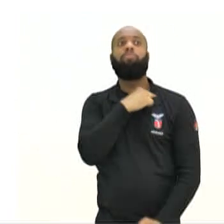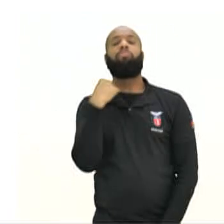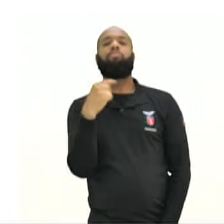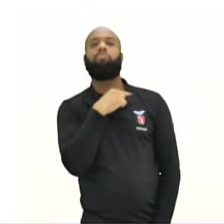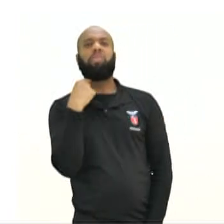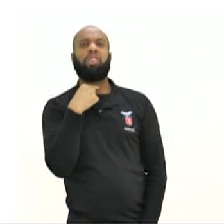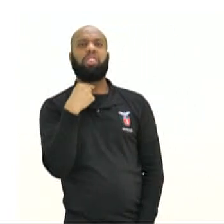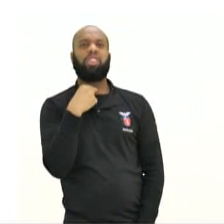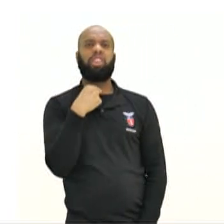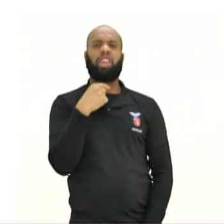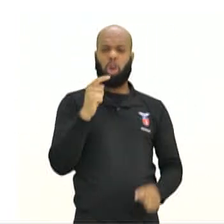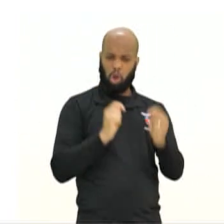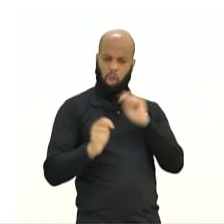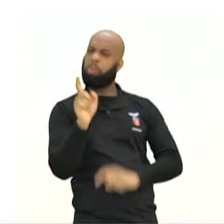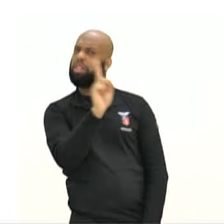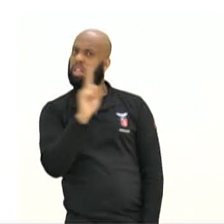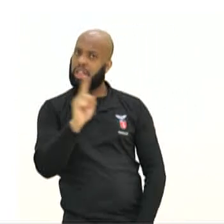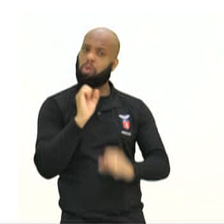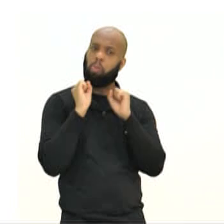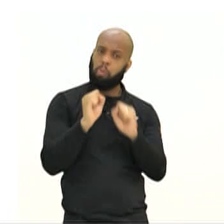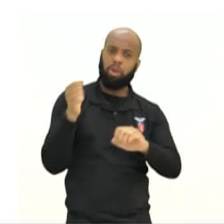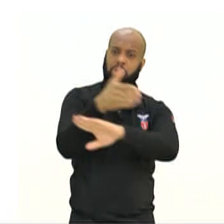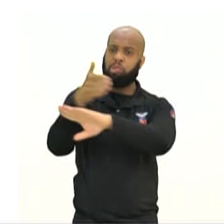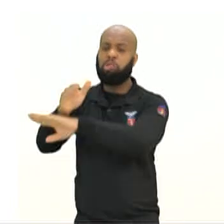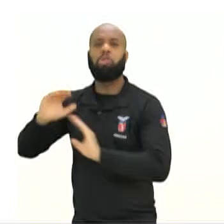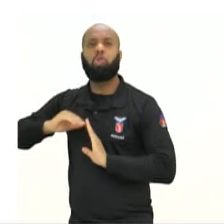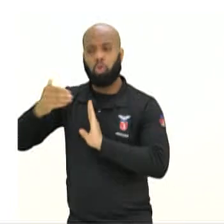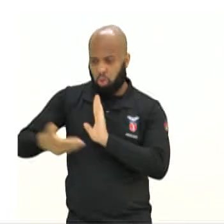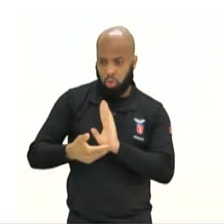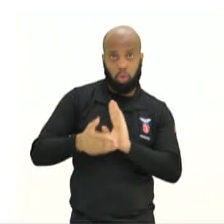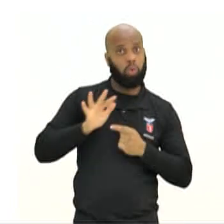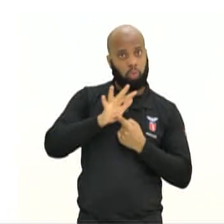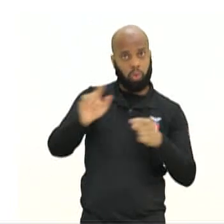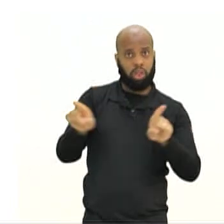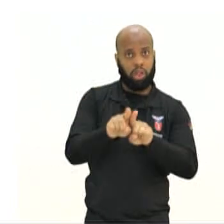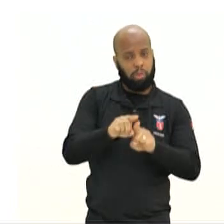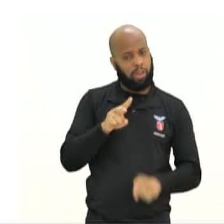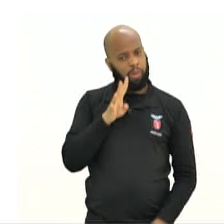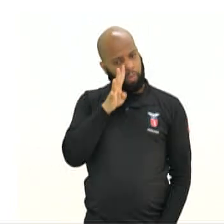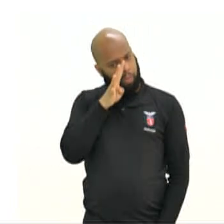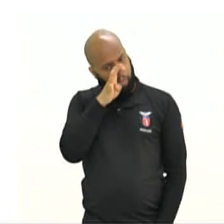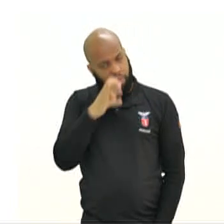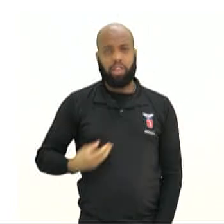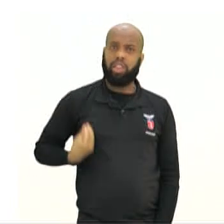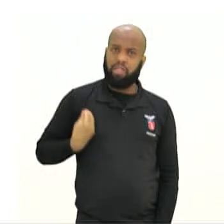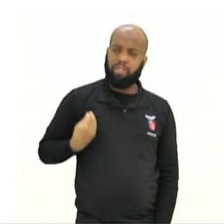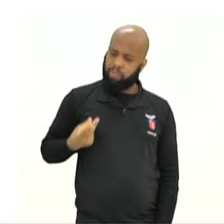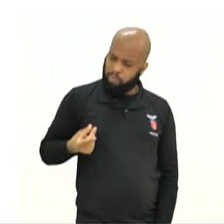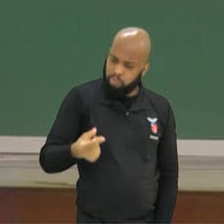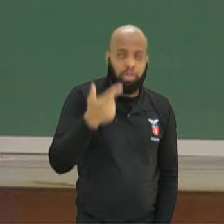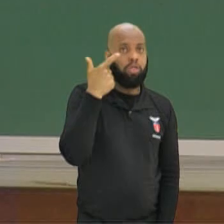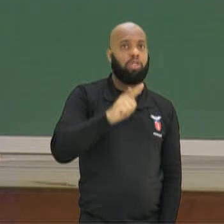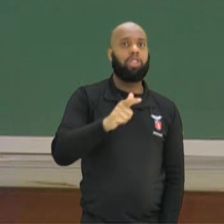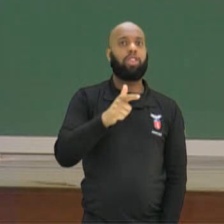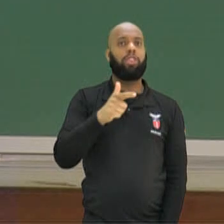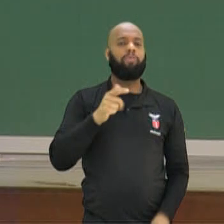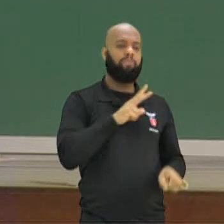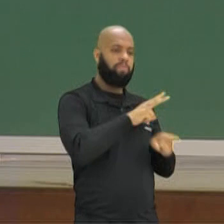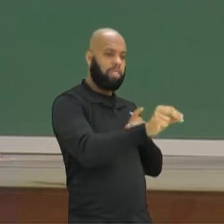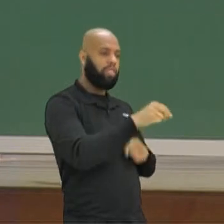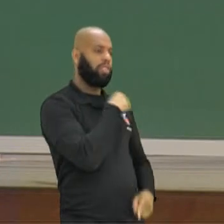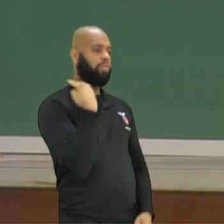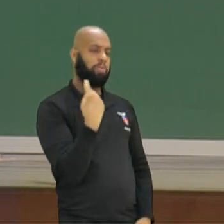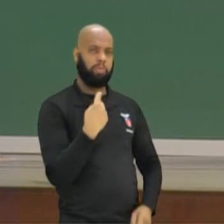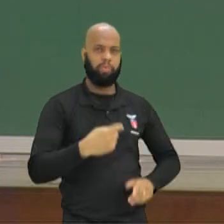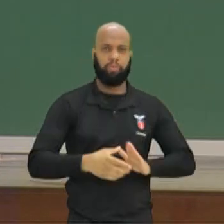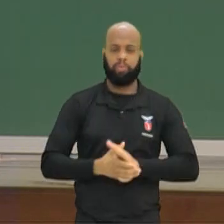poupa. Retrata, contudo, que a persistência da vida é a única maneira de vencer a morte. Muito bacana,